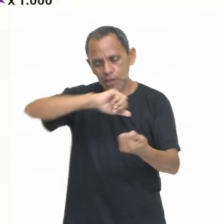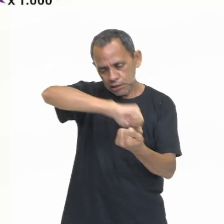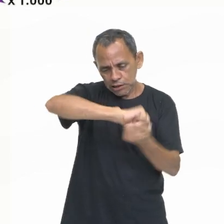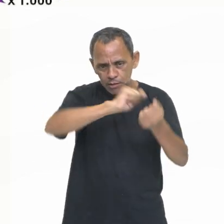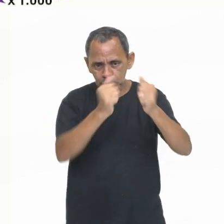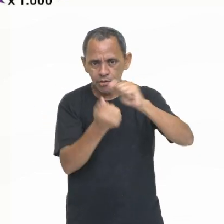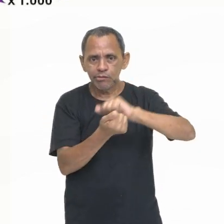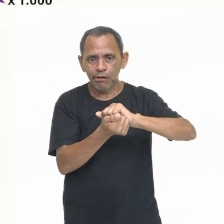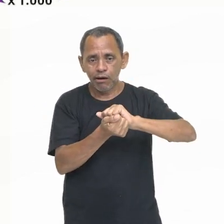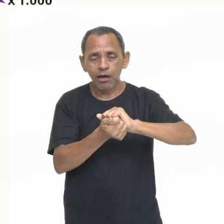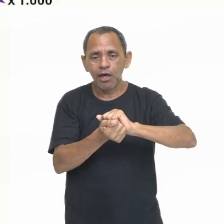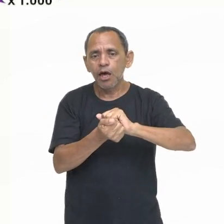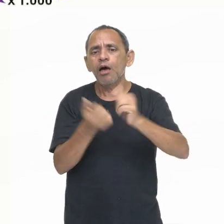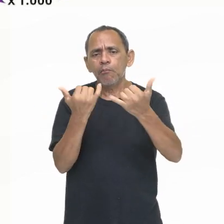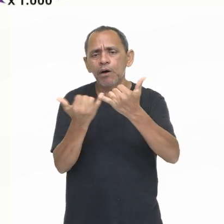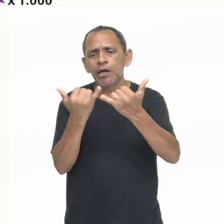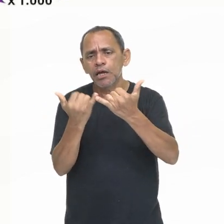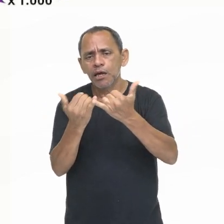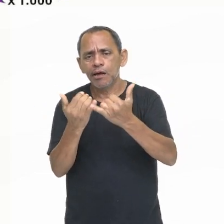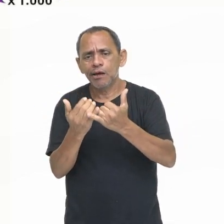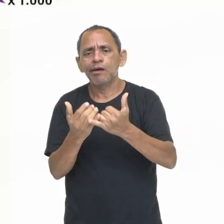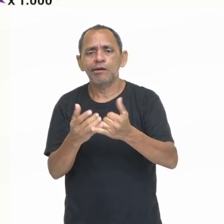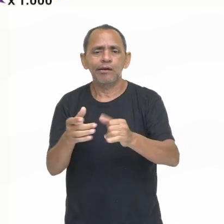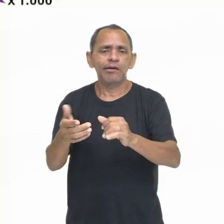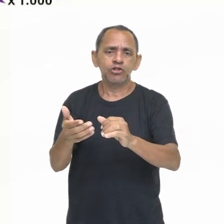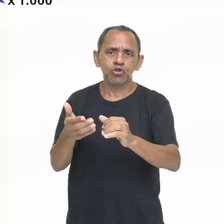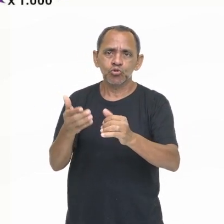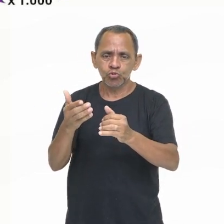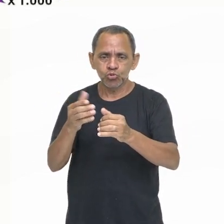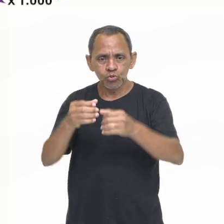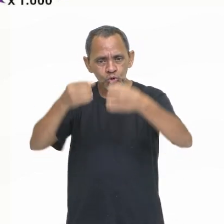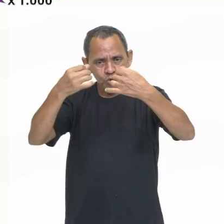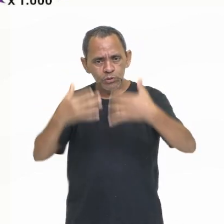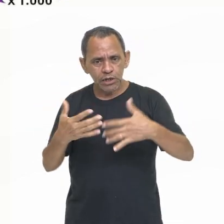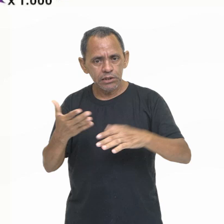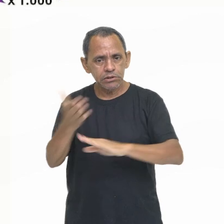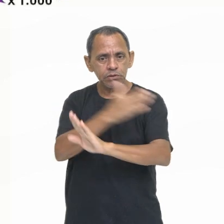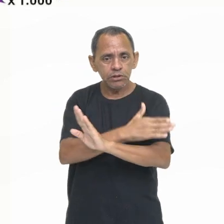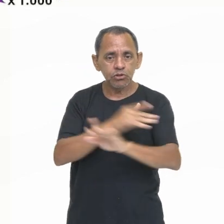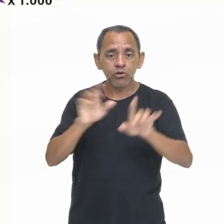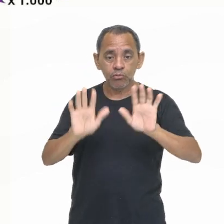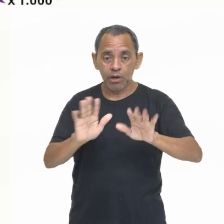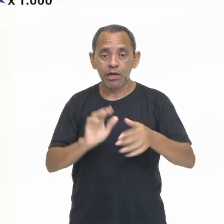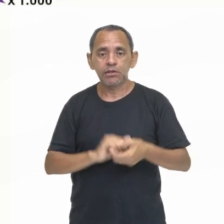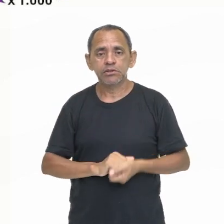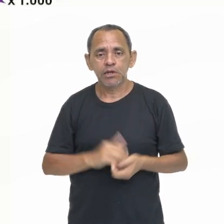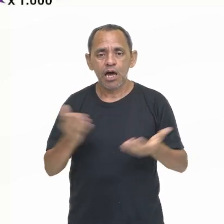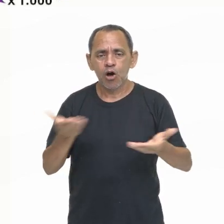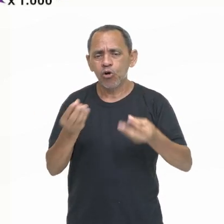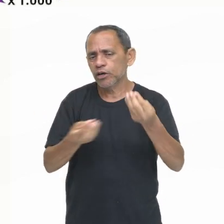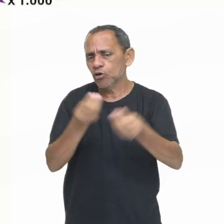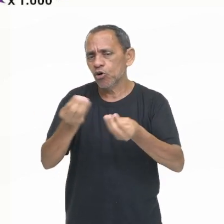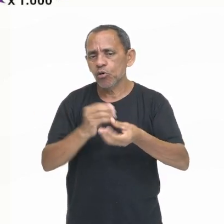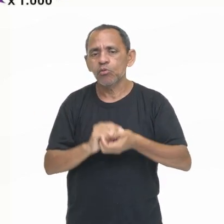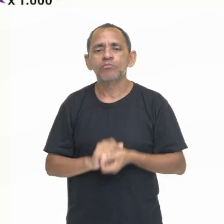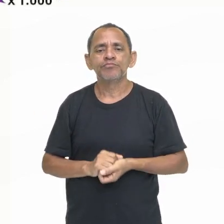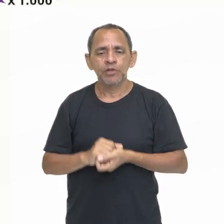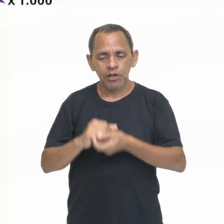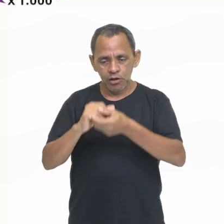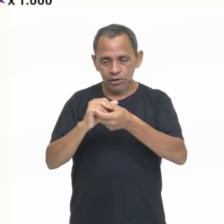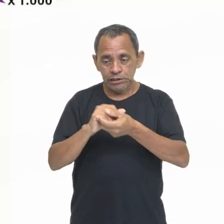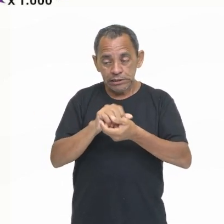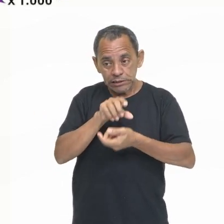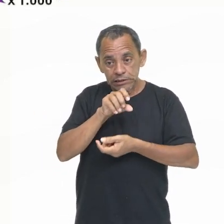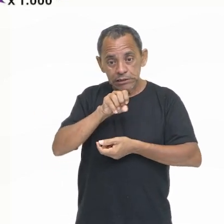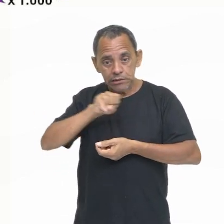é parecido, né? Só que agora, cada deslocamento, seja para a direita ou seja para a esquerda, nós vamos multiplicar uma